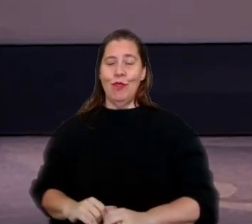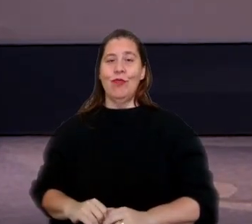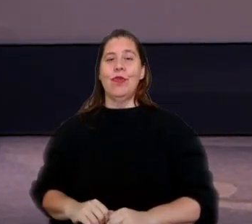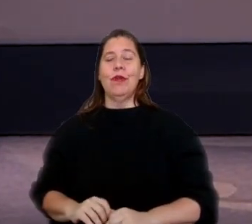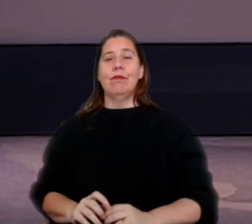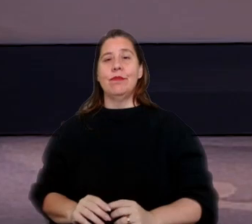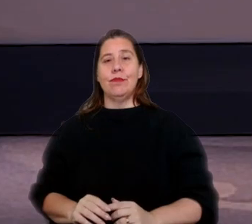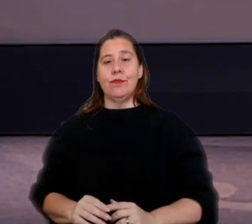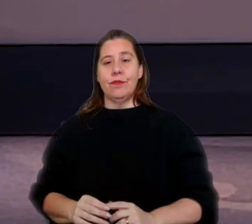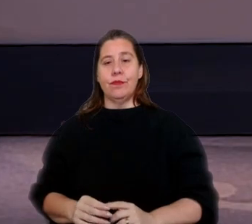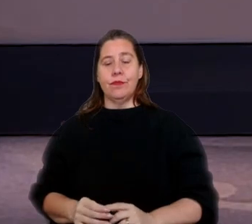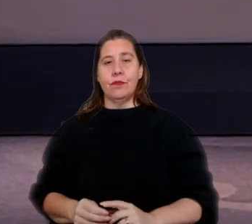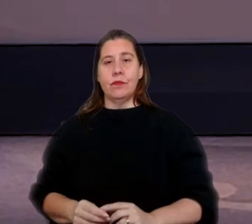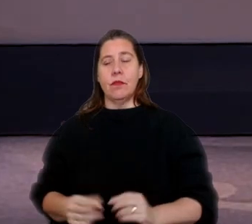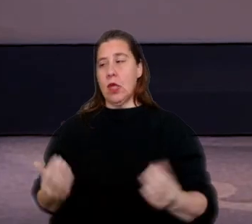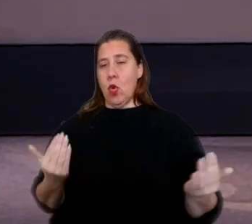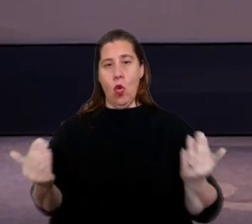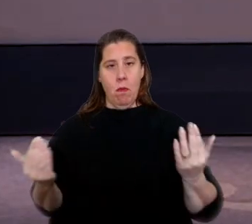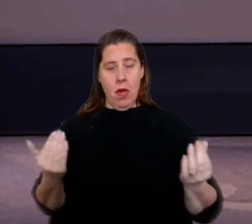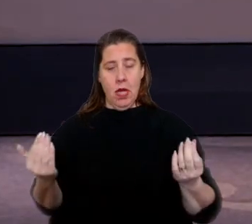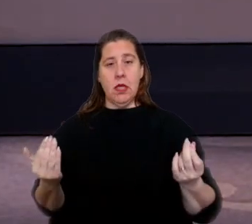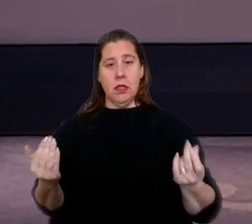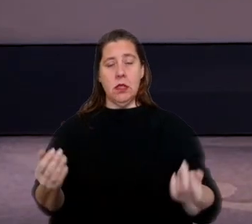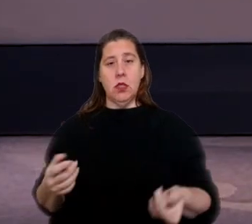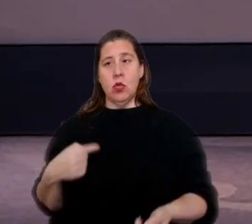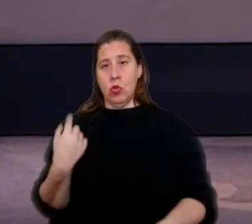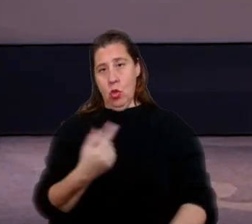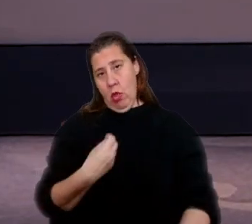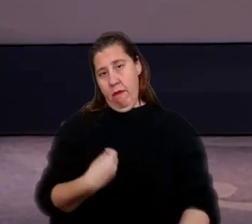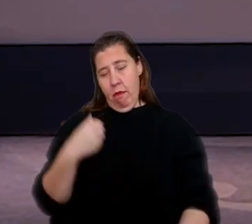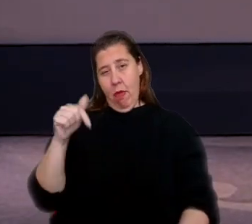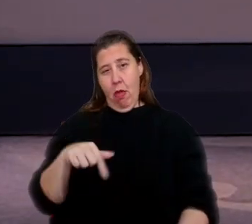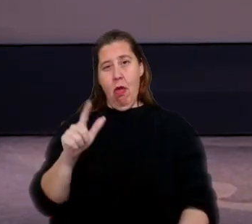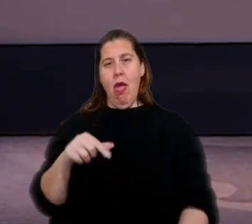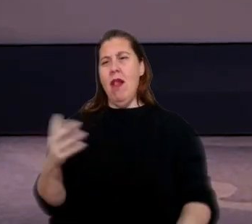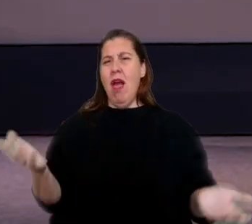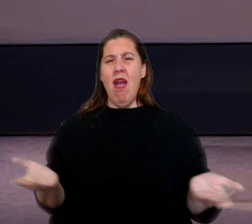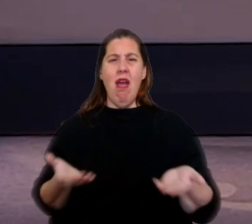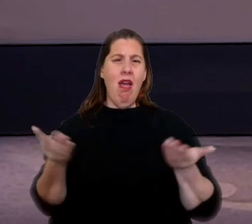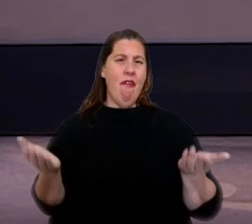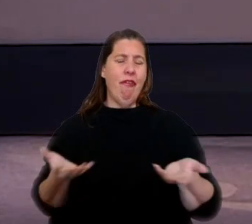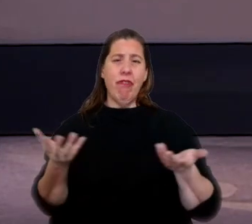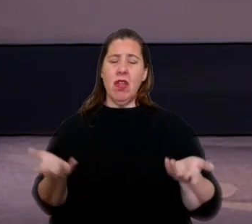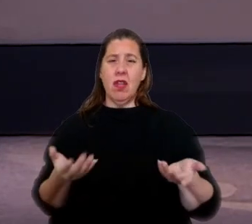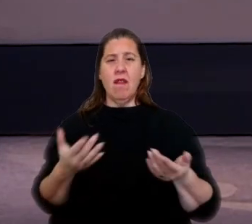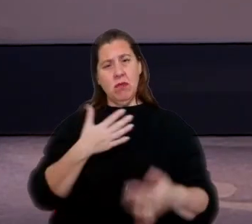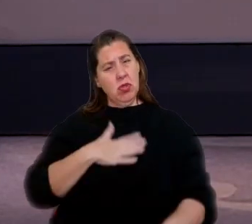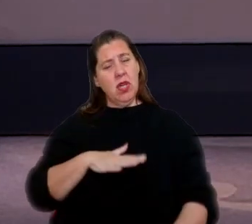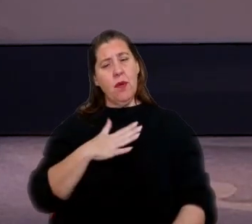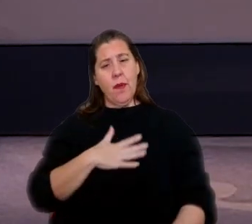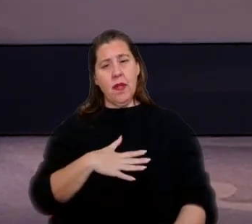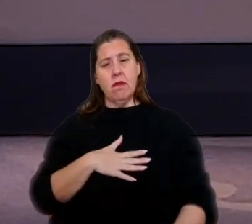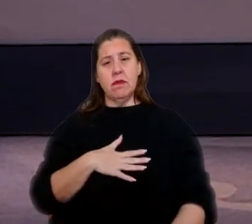ver, e trabalhando novamente e fazendo uma comparação com a realidade em que nós vivemos, é algo muito leve, é algo